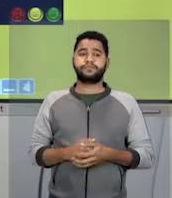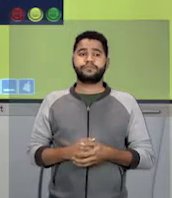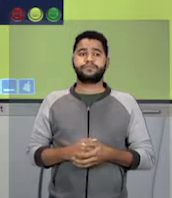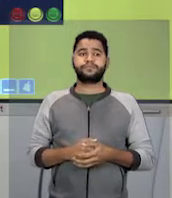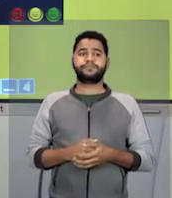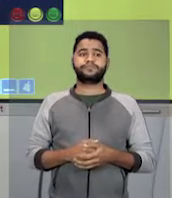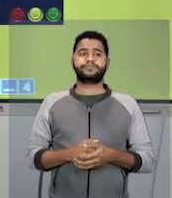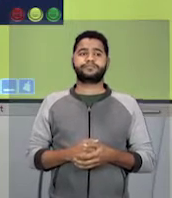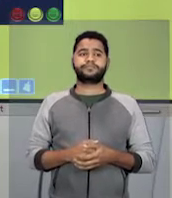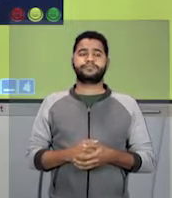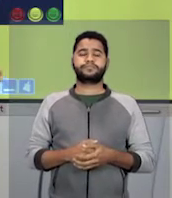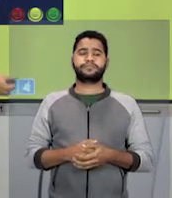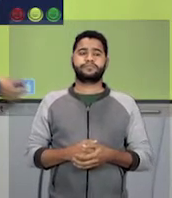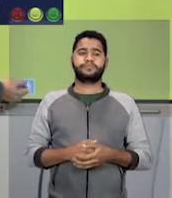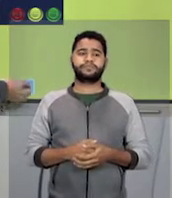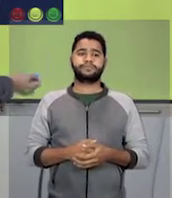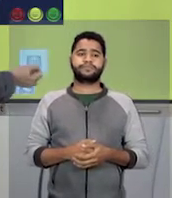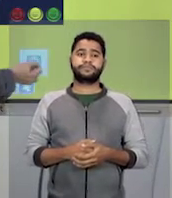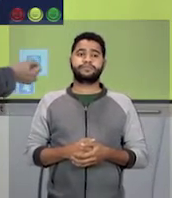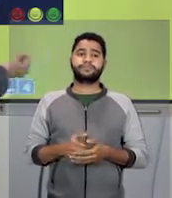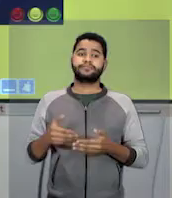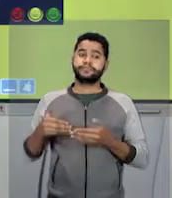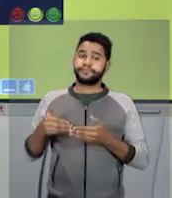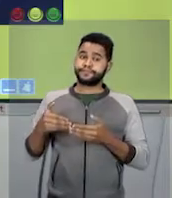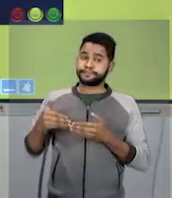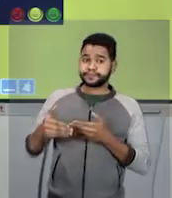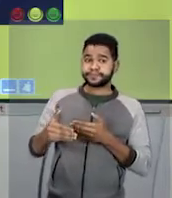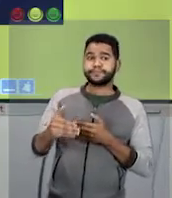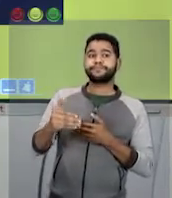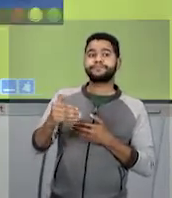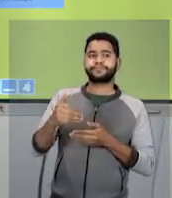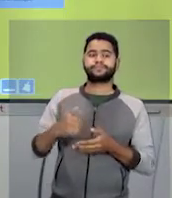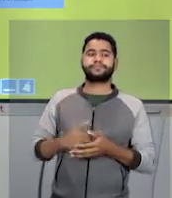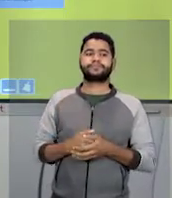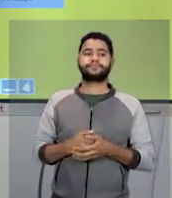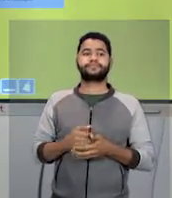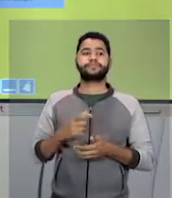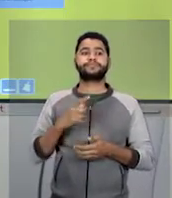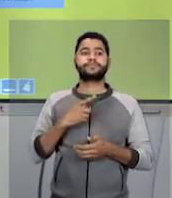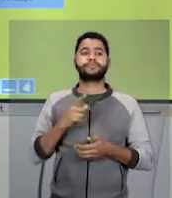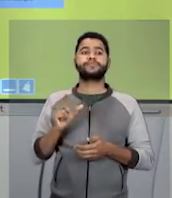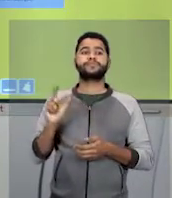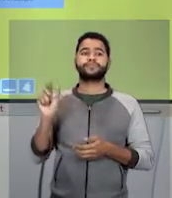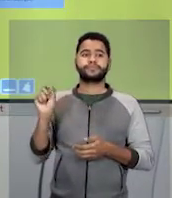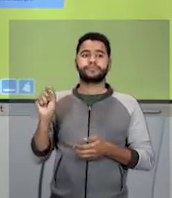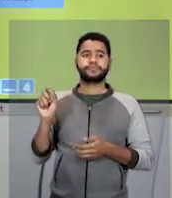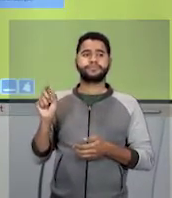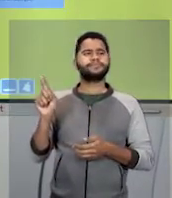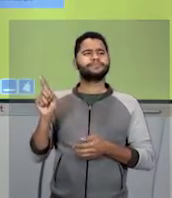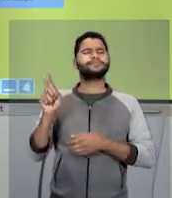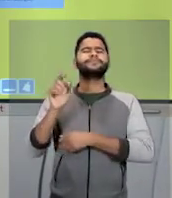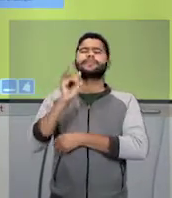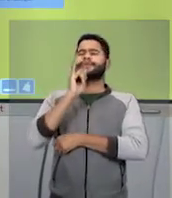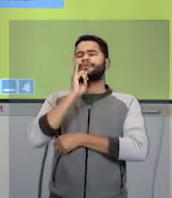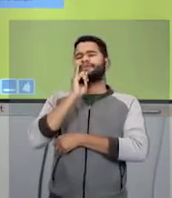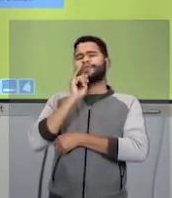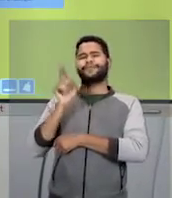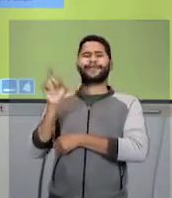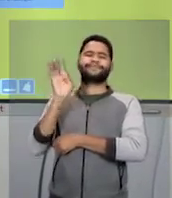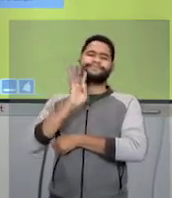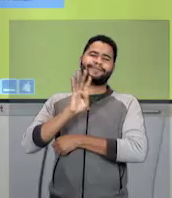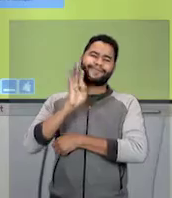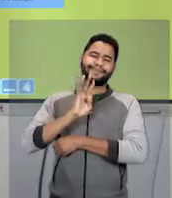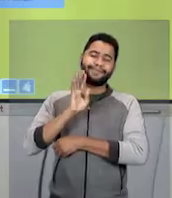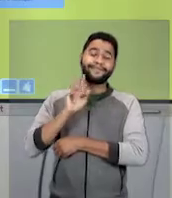Bom, a partir daqui, nós teremos... esse exemplo é muito legal.